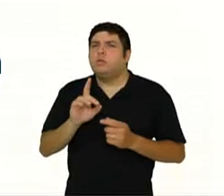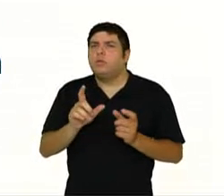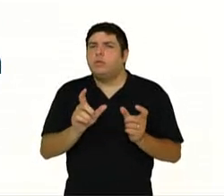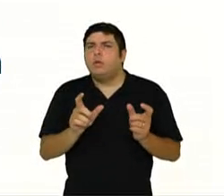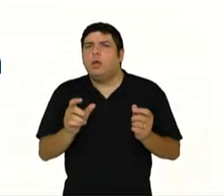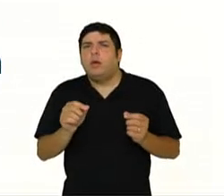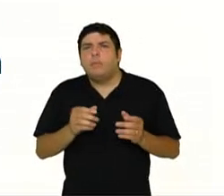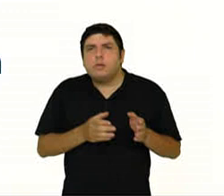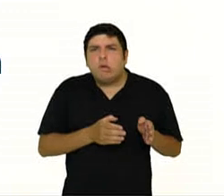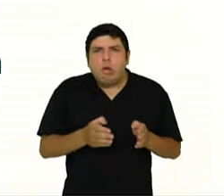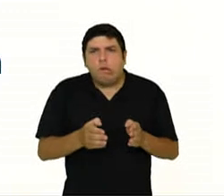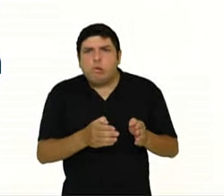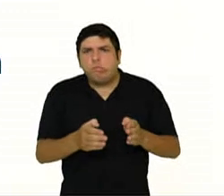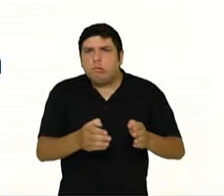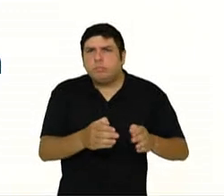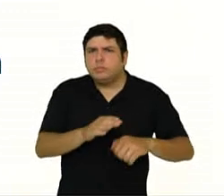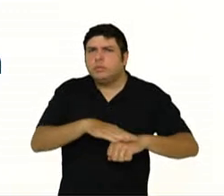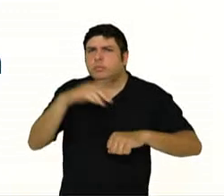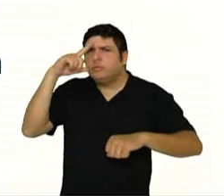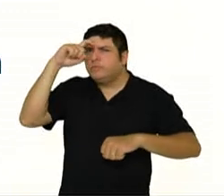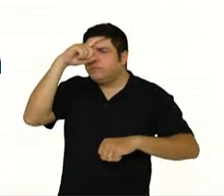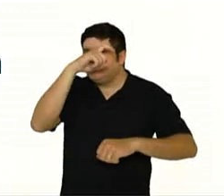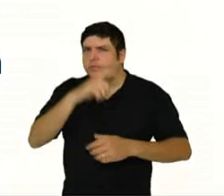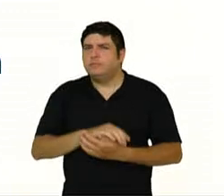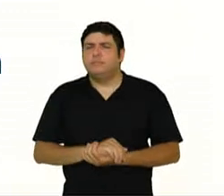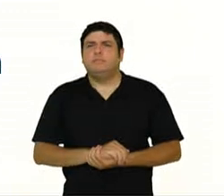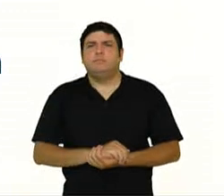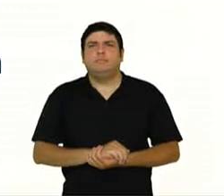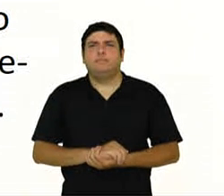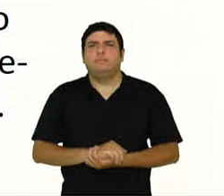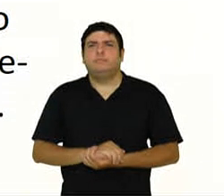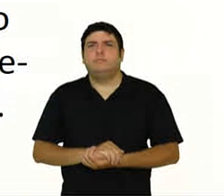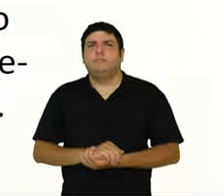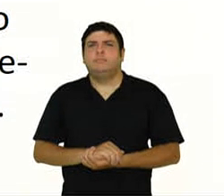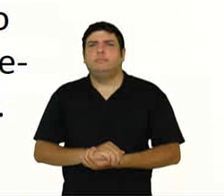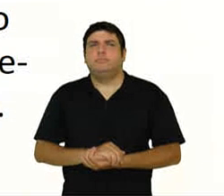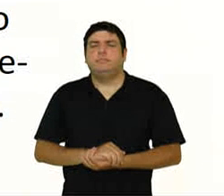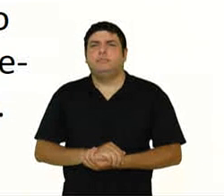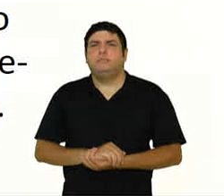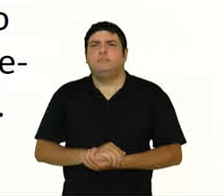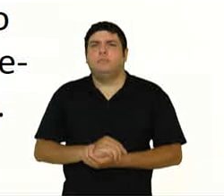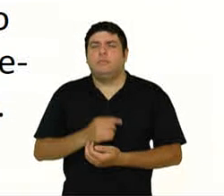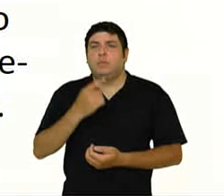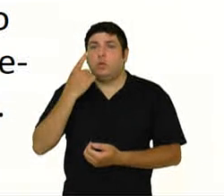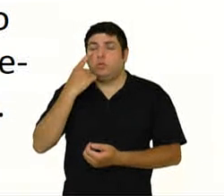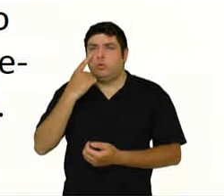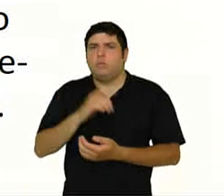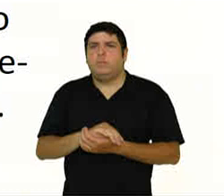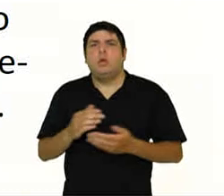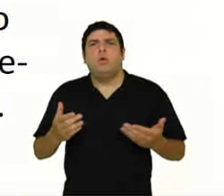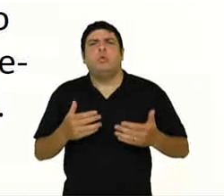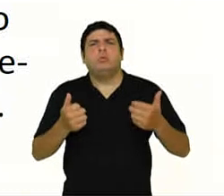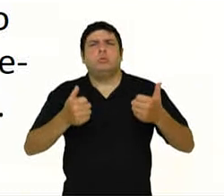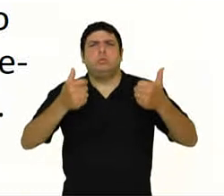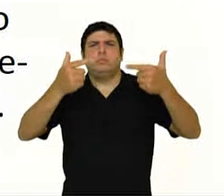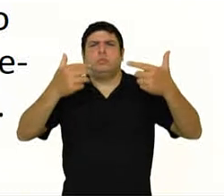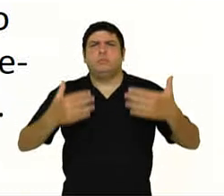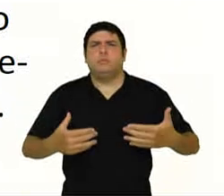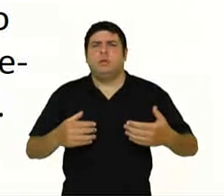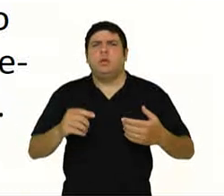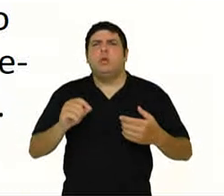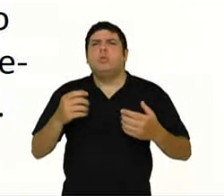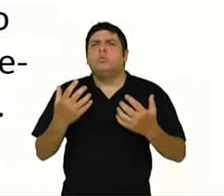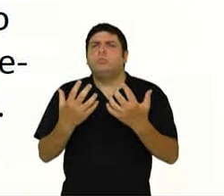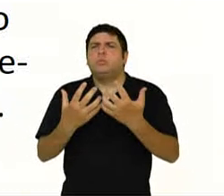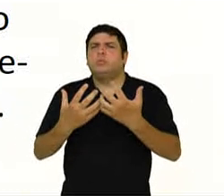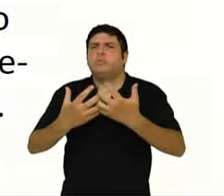tua trilha, um pouquinho mais difícil, ok? Vamos lá então? Olha só. Vamos falar hoje um pouquinho sobre funções